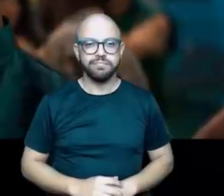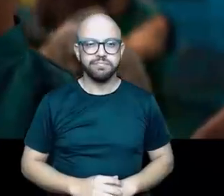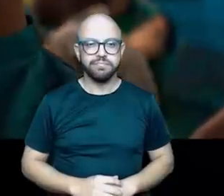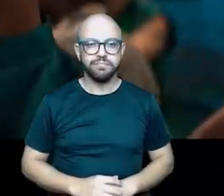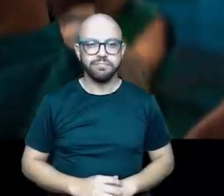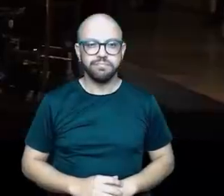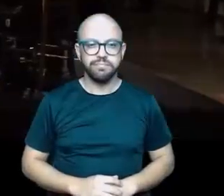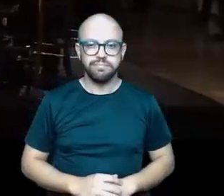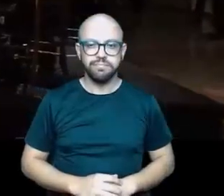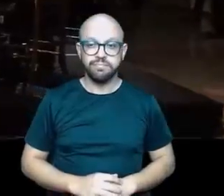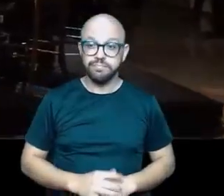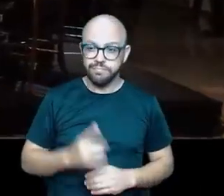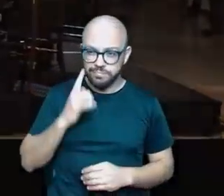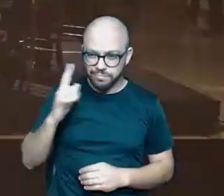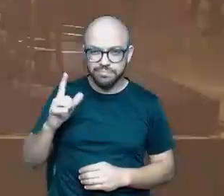democrática.